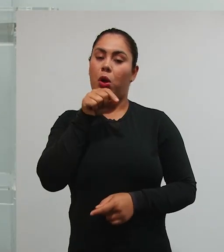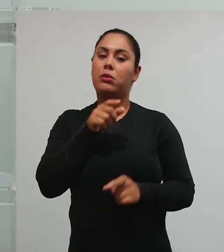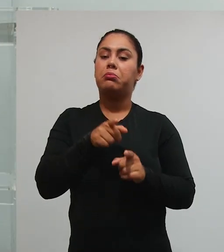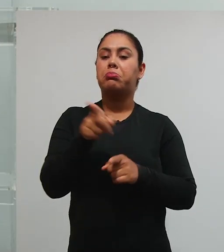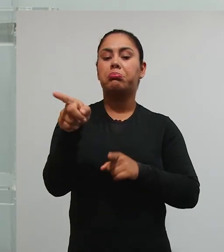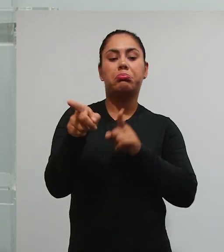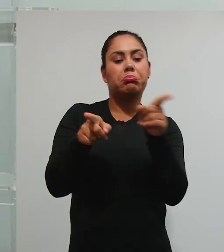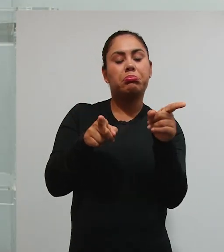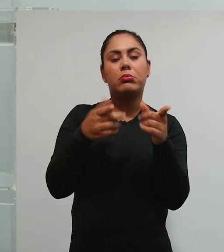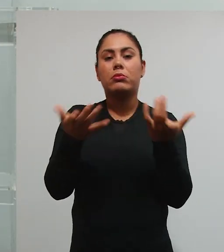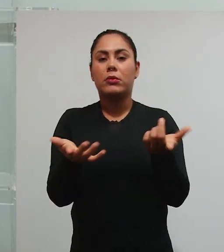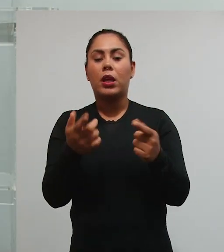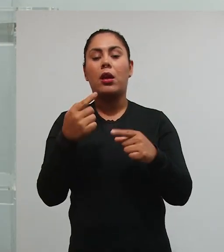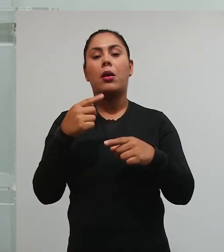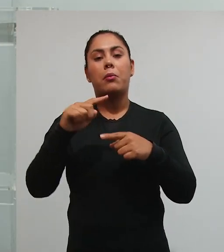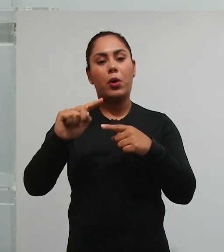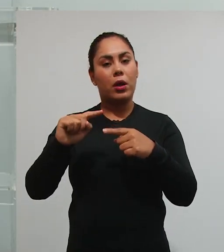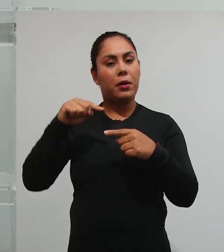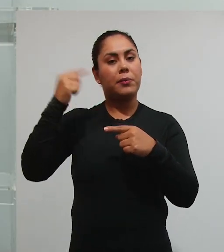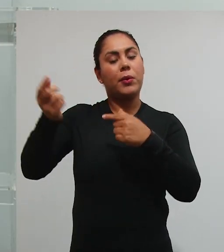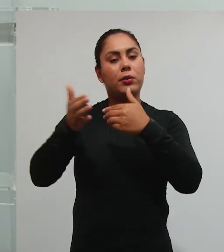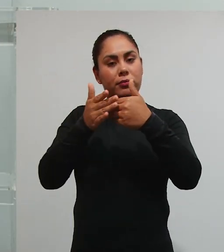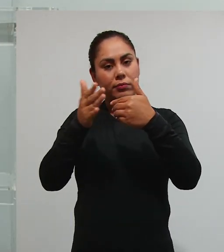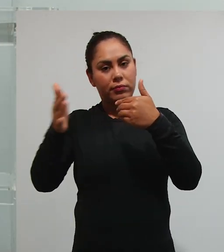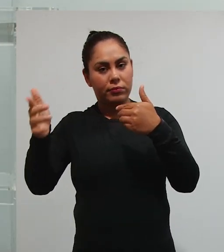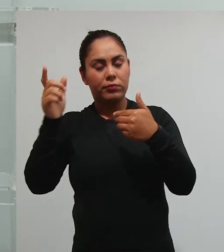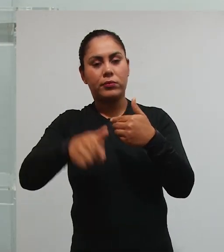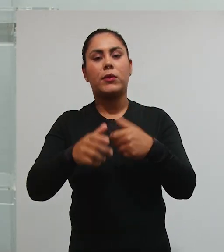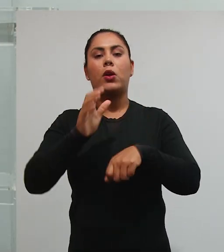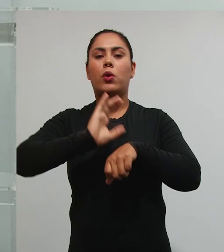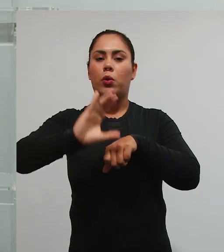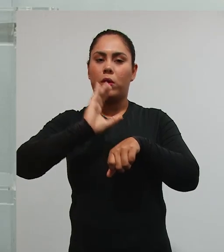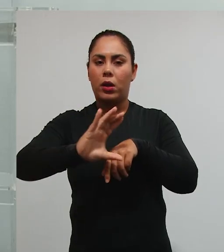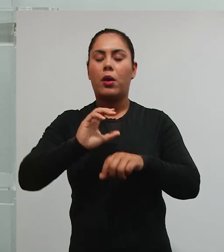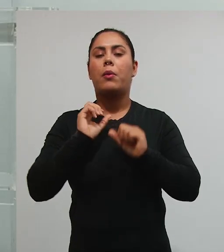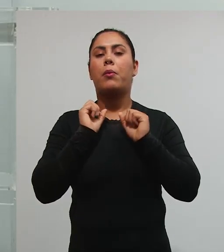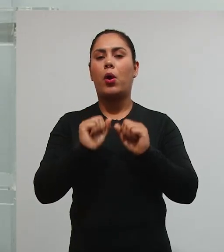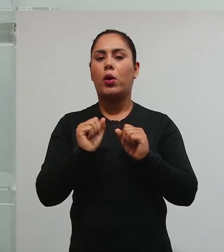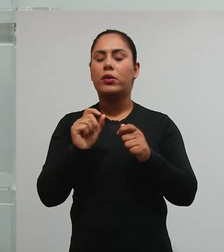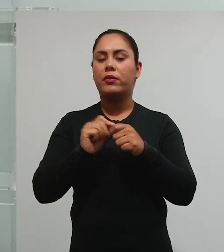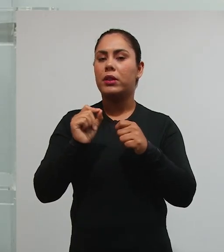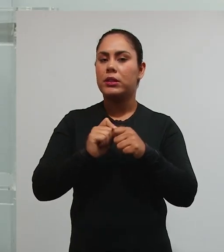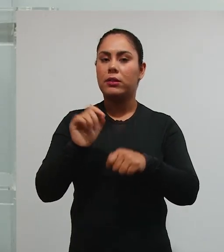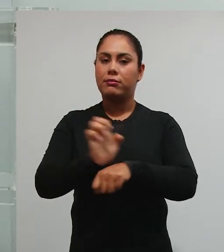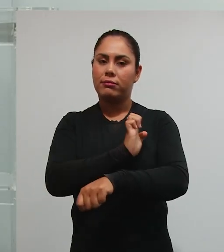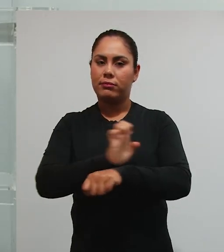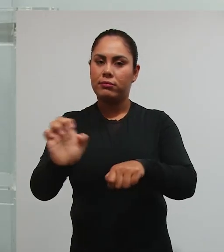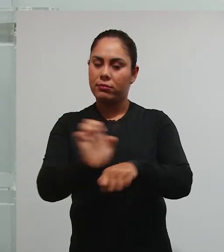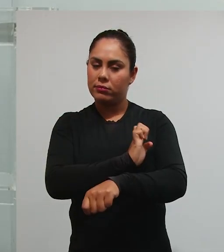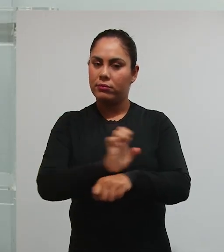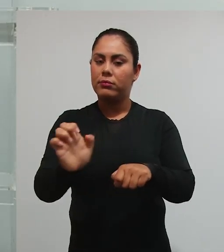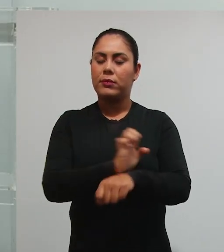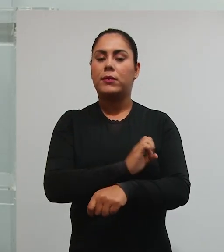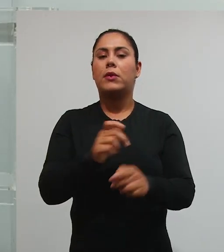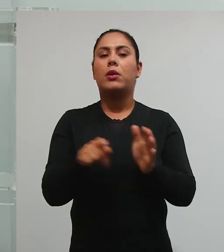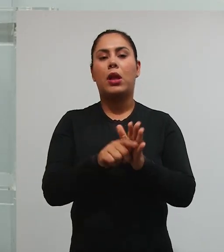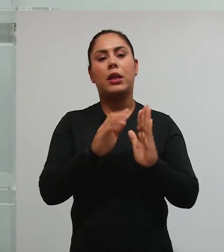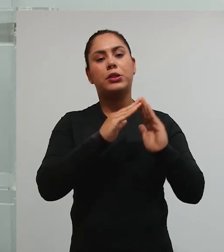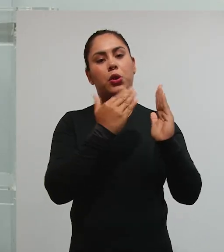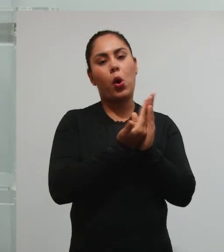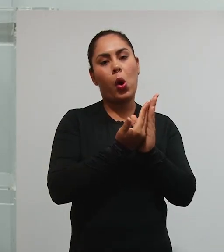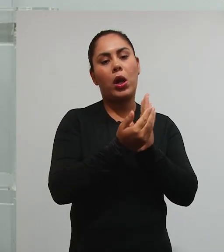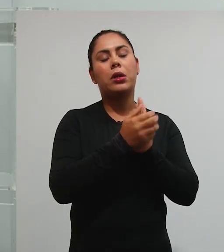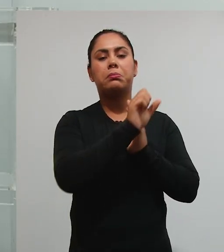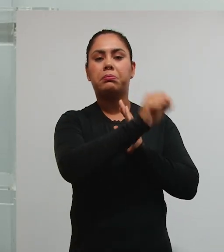e outra, por quê? Porque na próxima etapa do seu curso, você realizará o estágio em ambientes escolares e